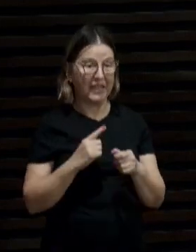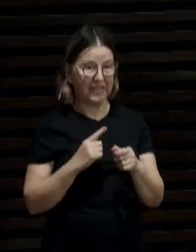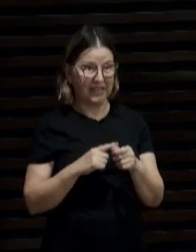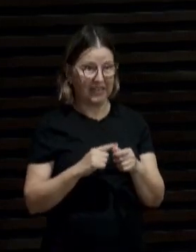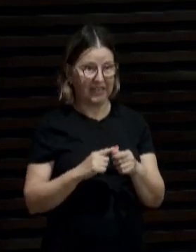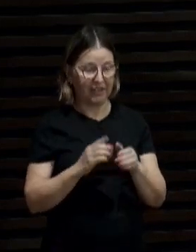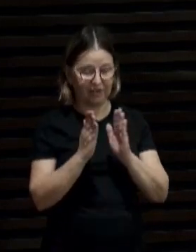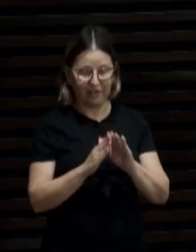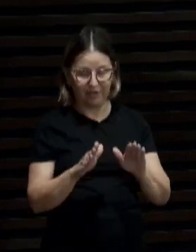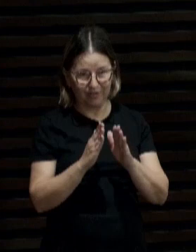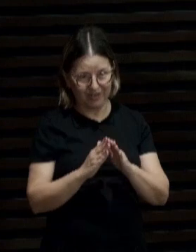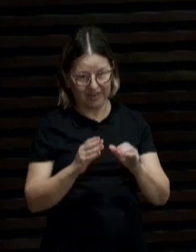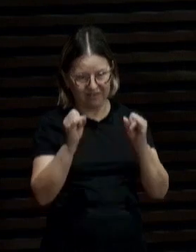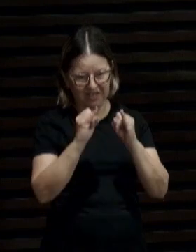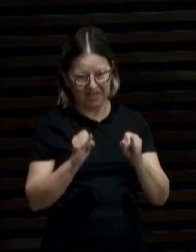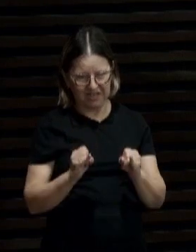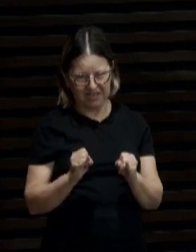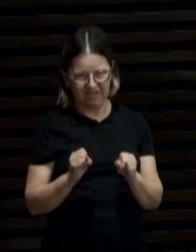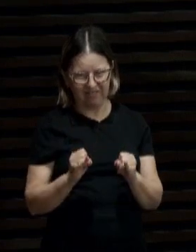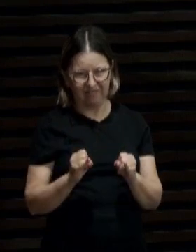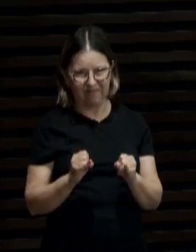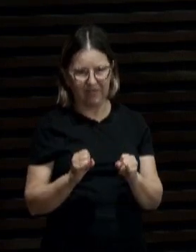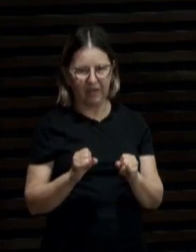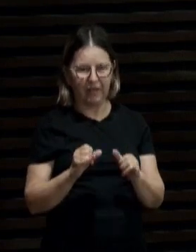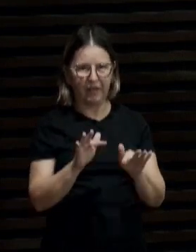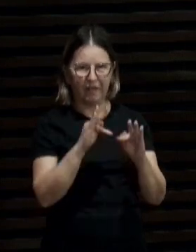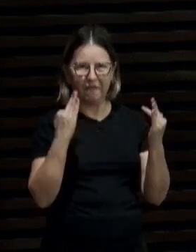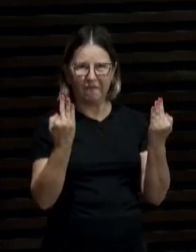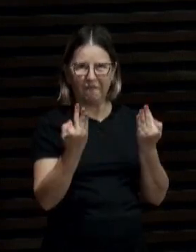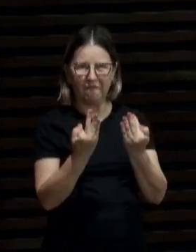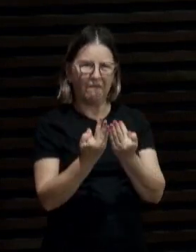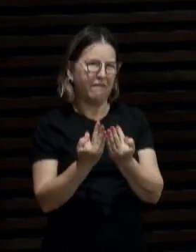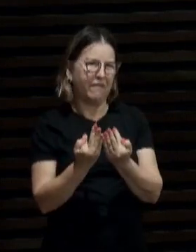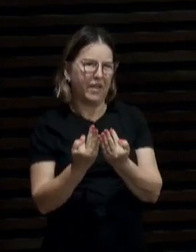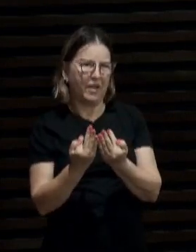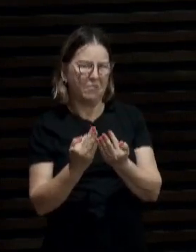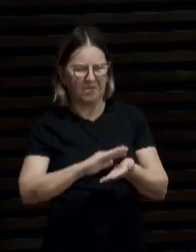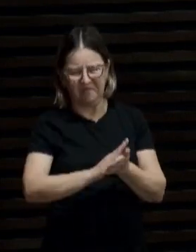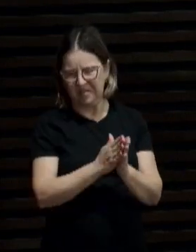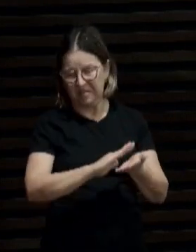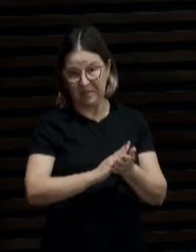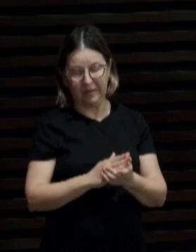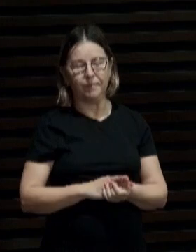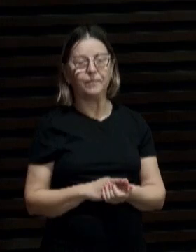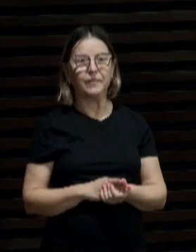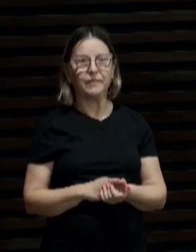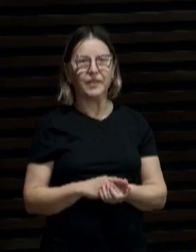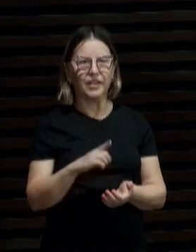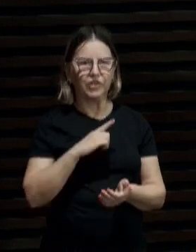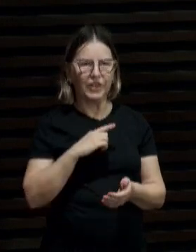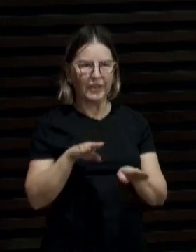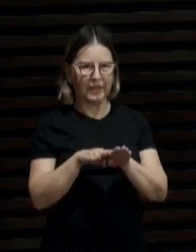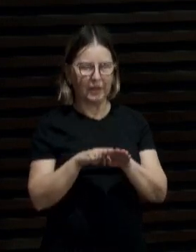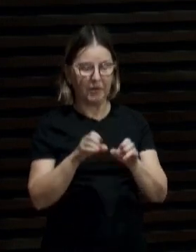depravada, com famílias estruturadas. Mais um detalhe, o outro deus que essa cidade adorava muito era o deus Baco,